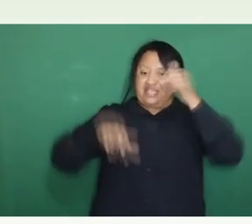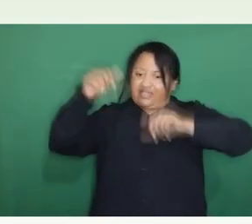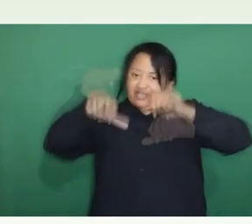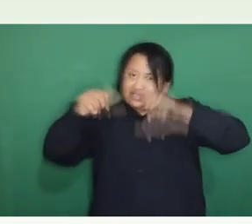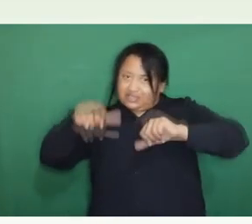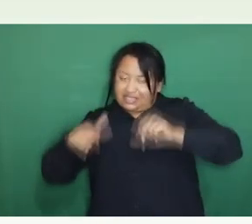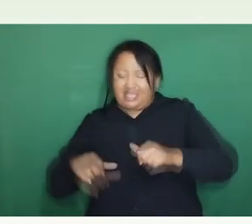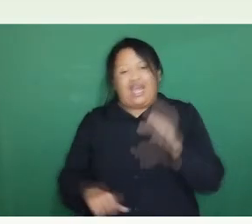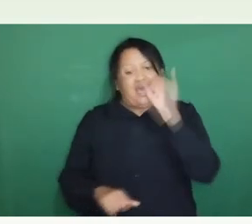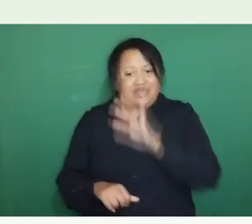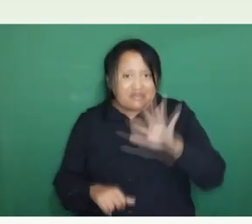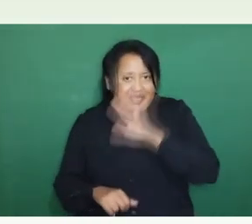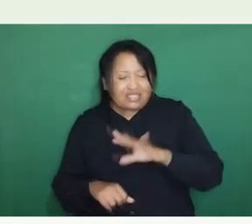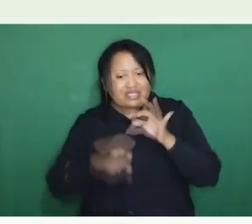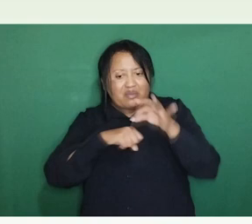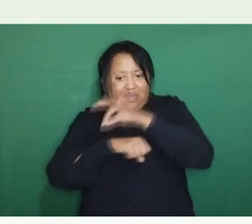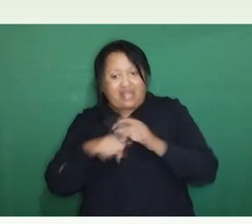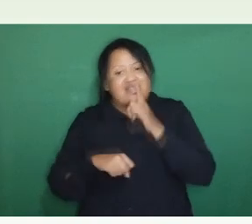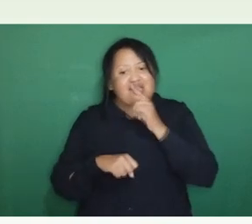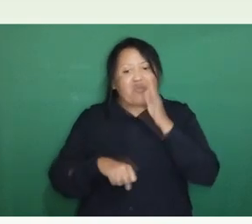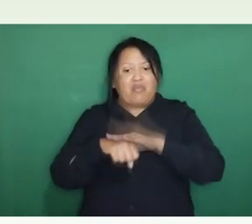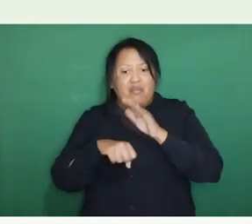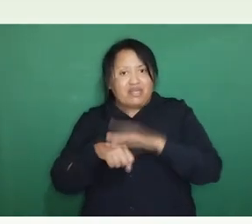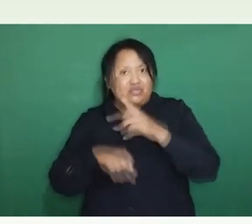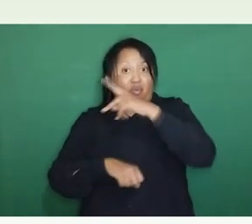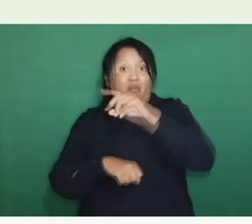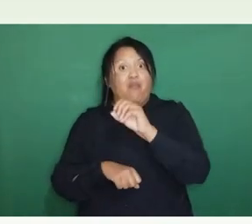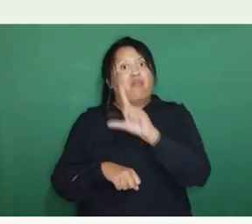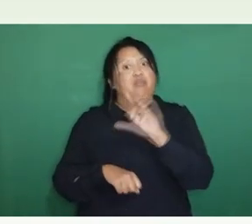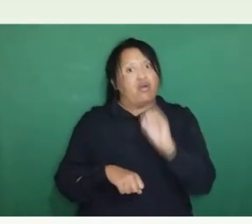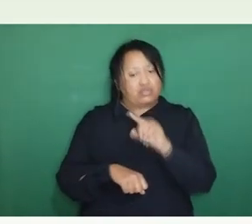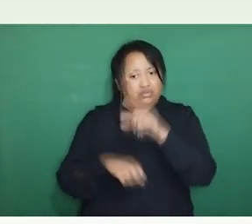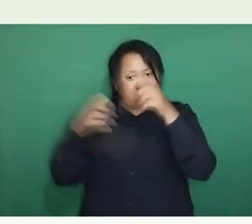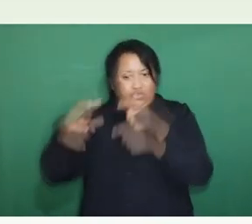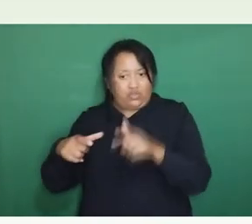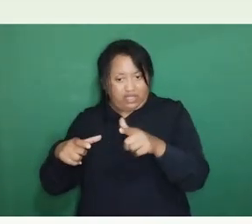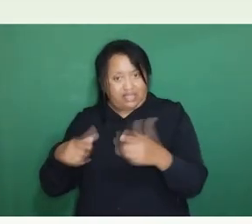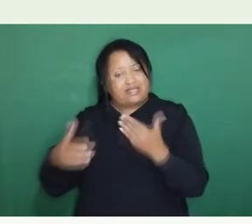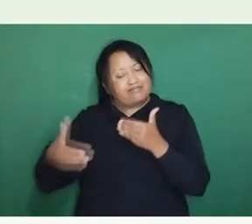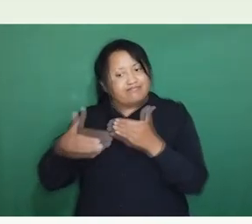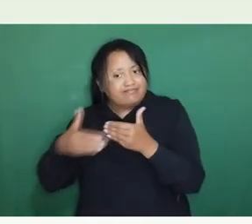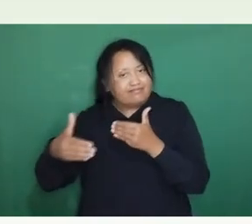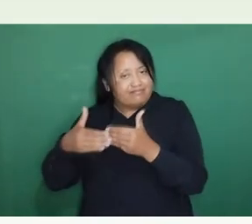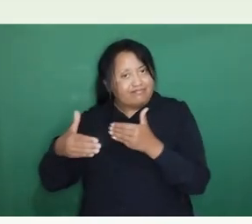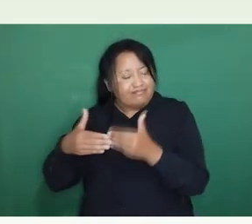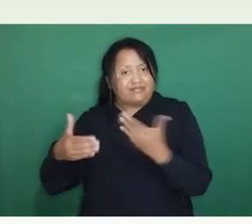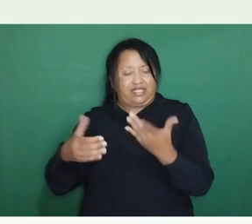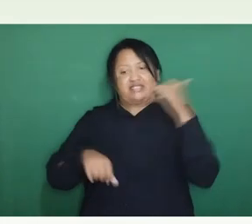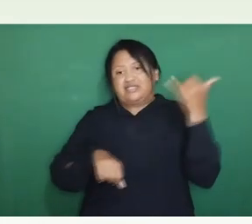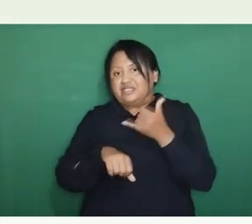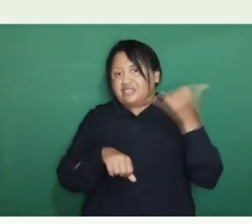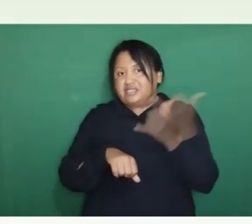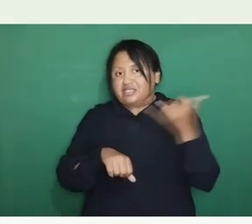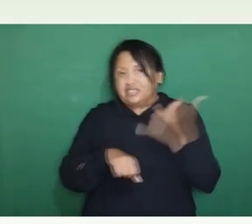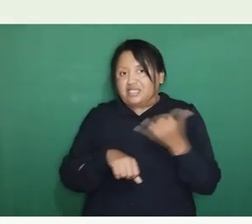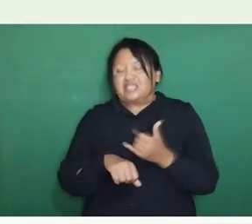Tá certo tá molécula de água que os momentos de Polo tração né como a gente viu atração de elétrons